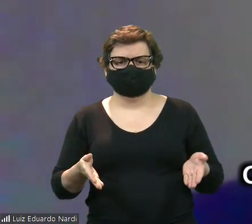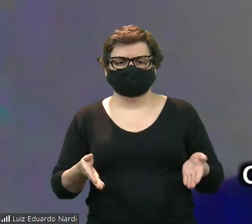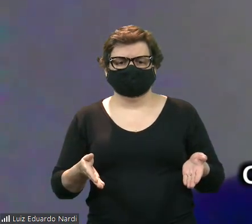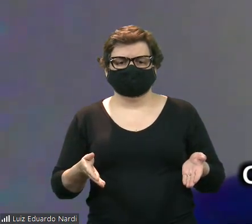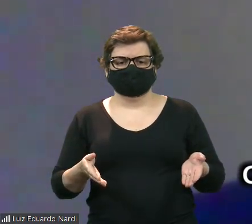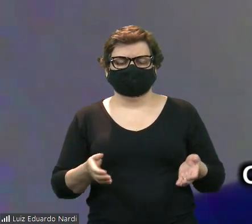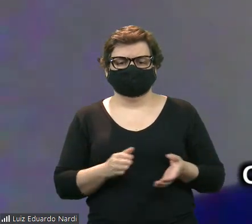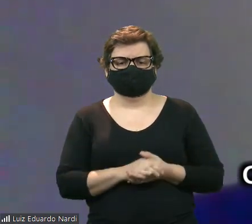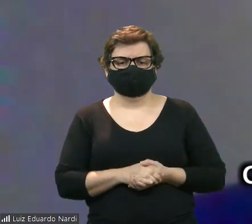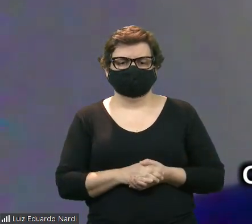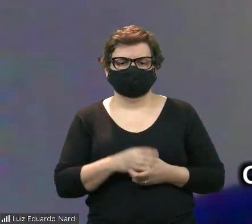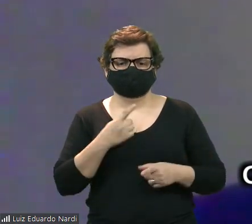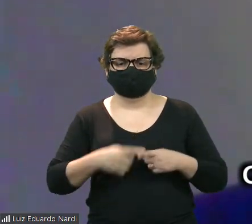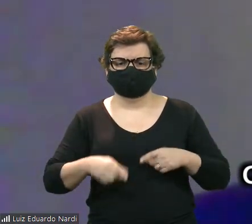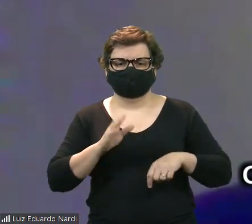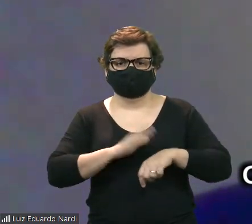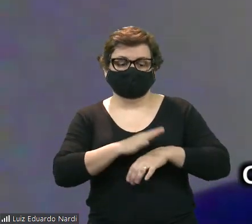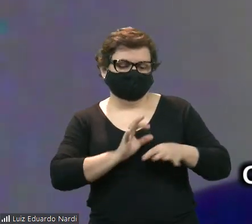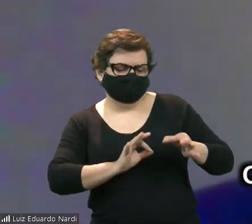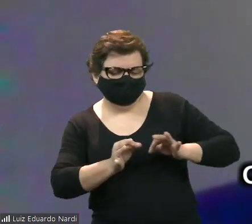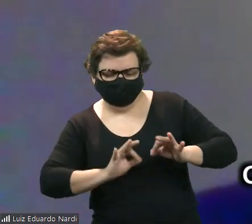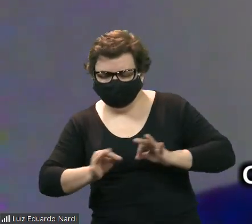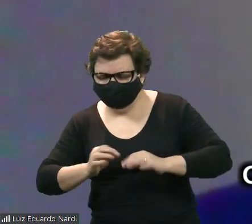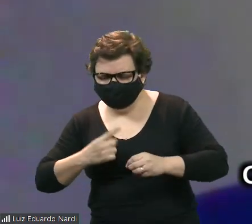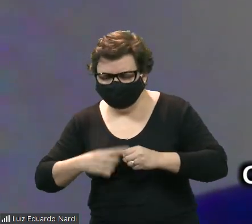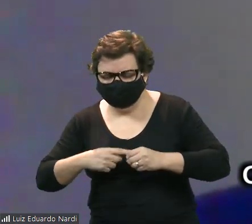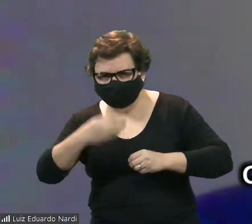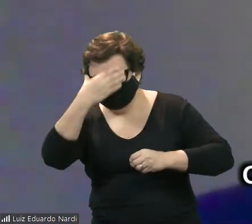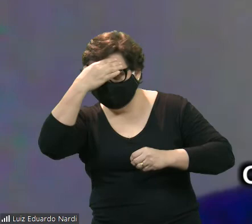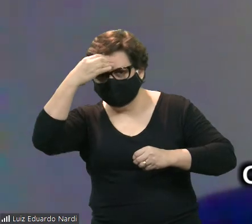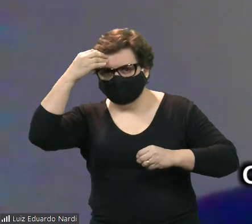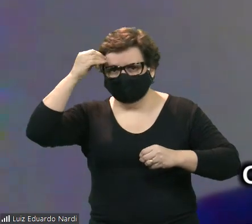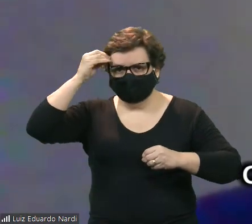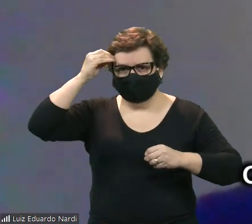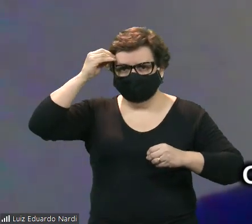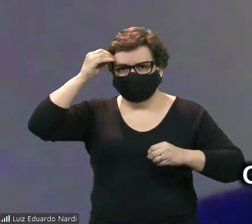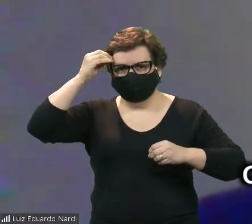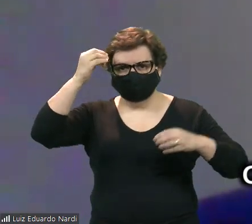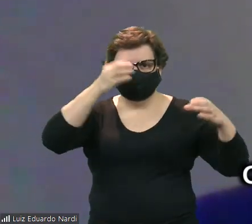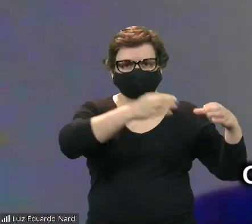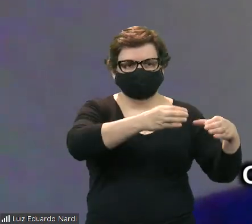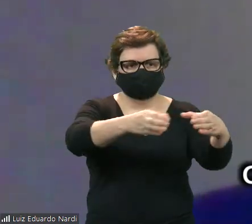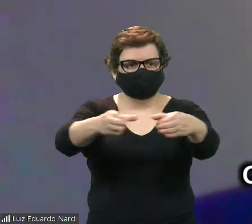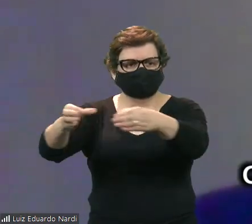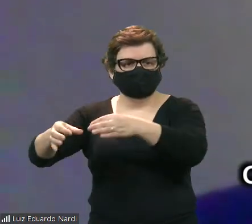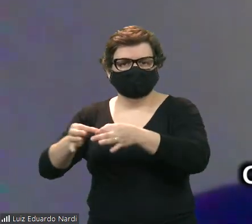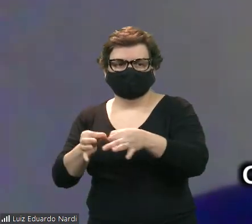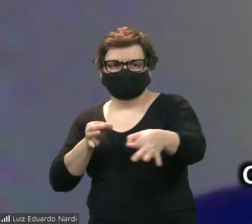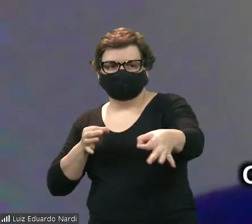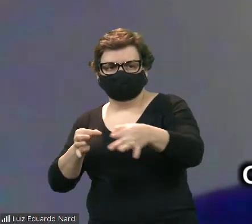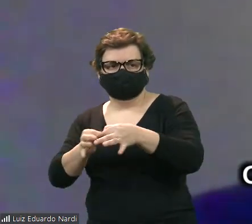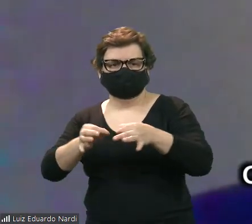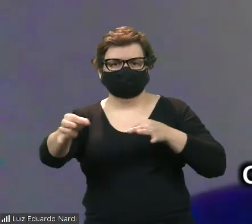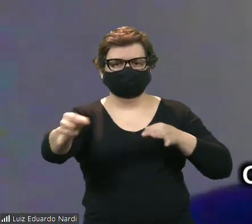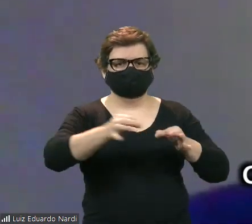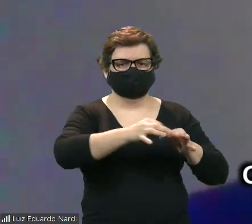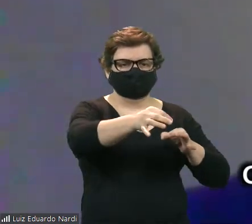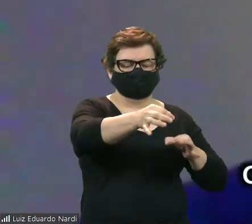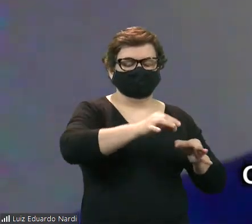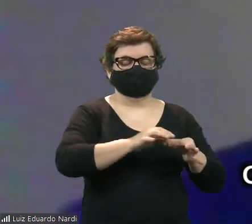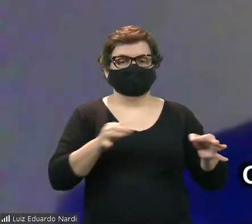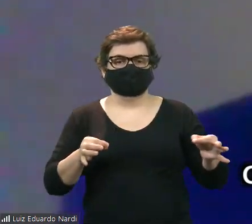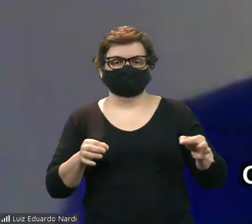não dá mais para se planejar a cidade, esquecendo dos Maracá da vida, esquecendo do outro